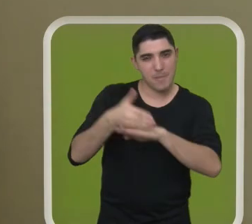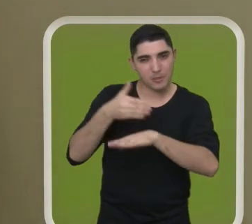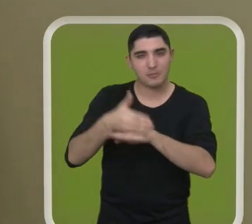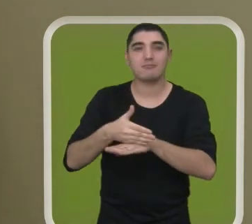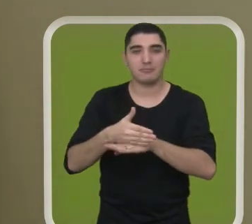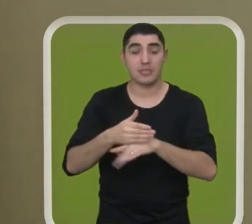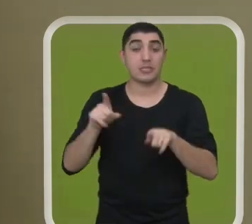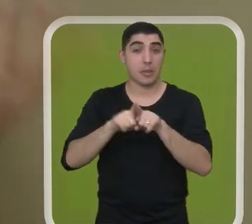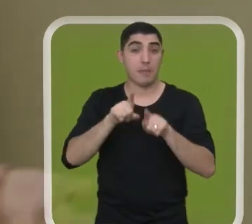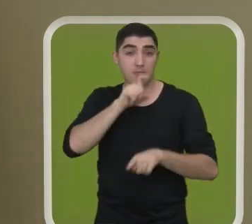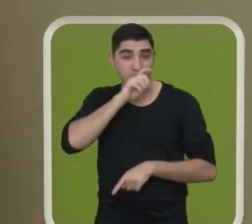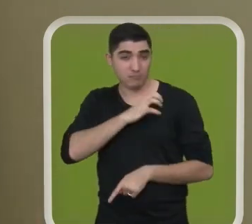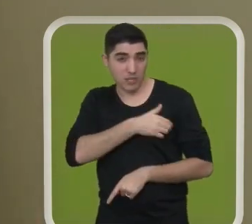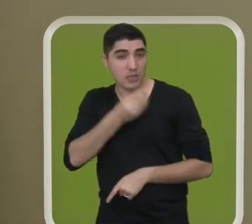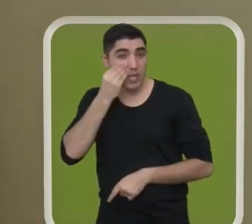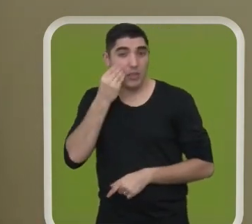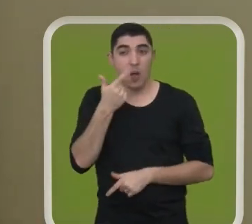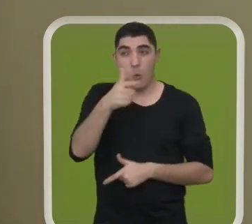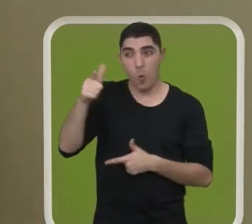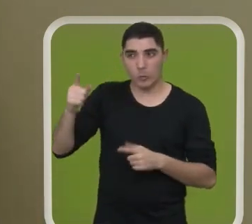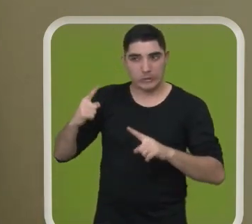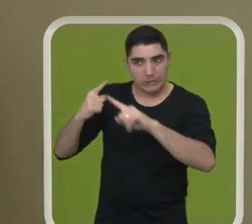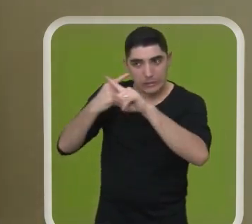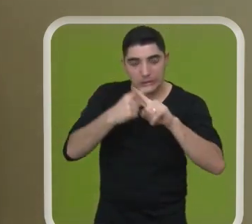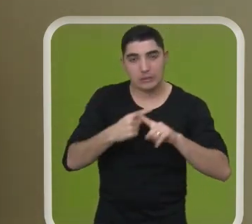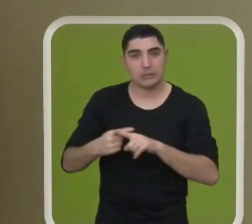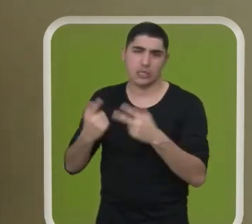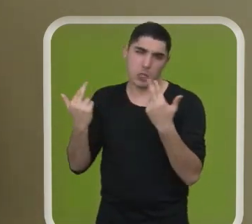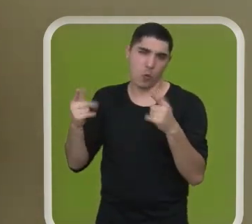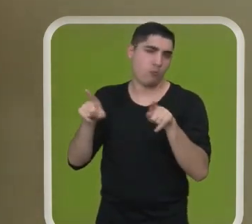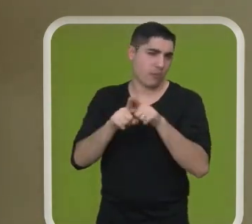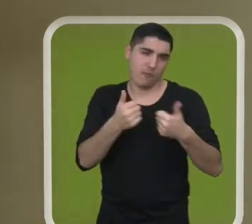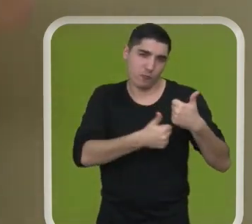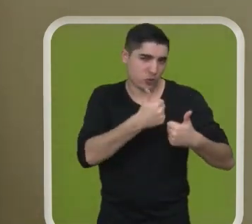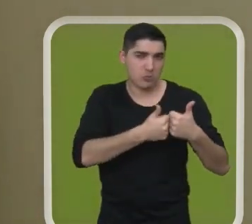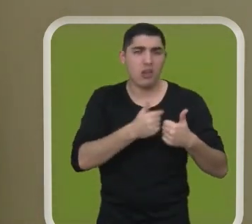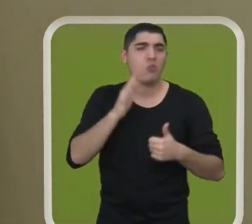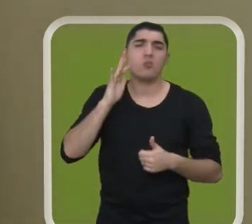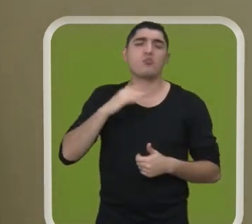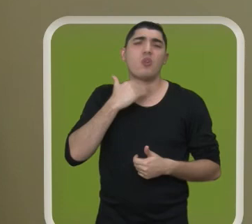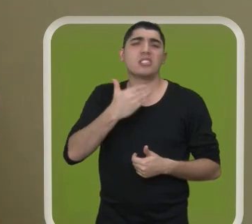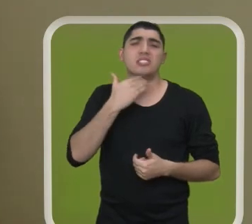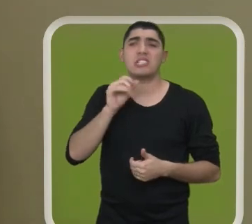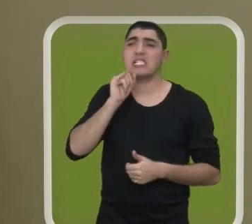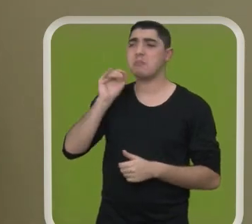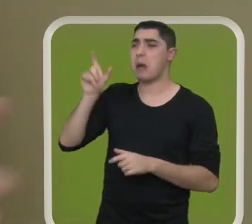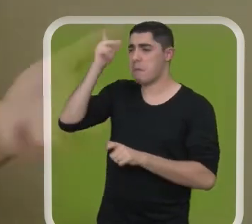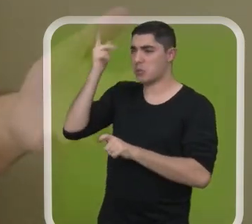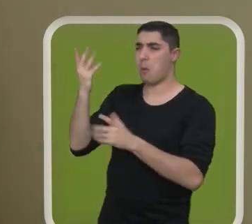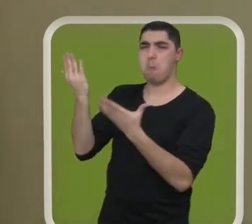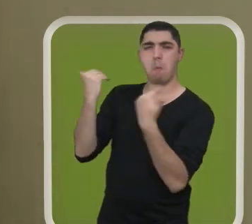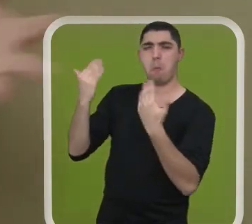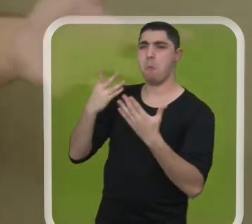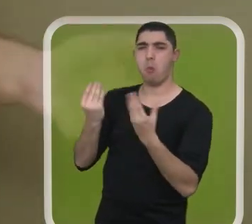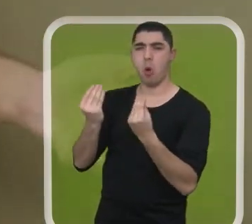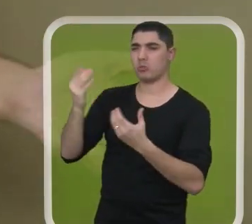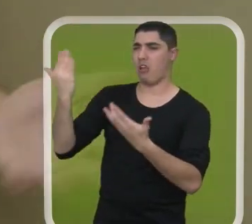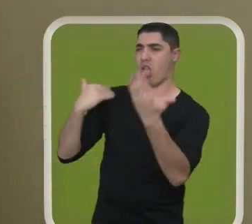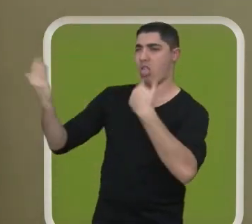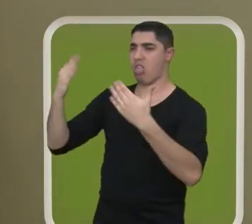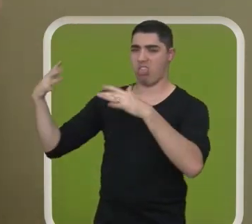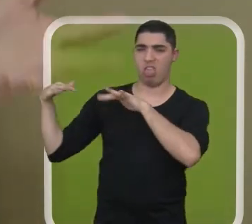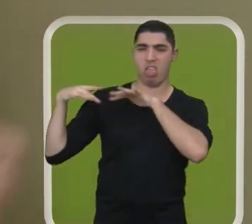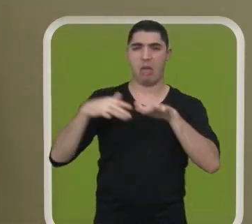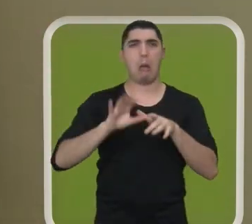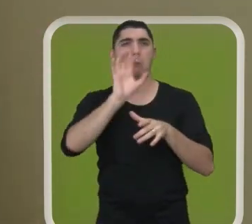outras equipes deveriam fazer, inclusive até no futebol também. Não adianta você jogar um caminhão de jogadores lá que não vai